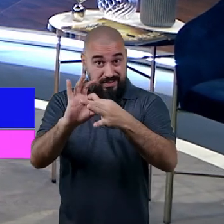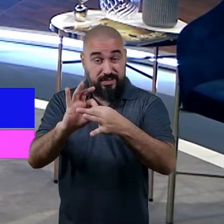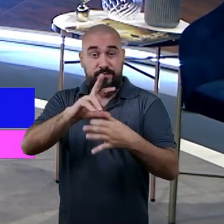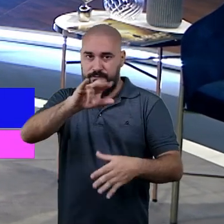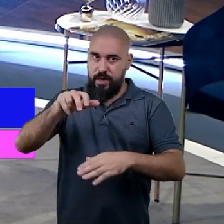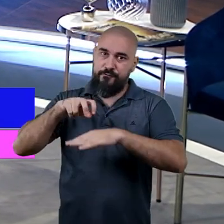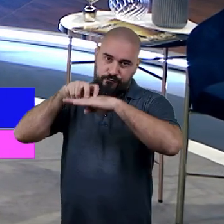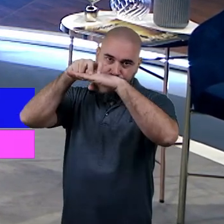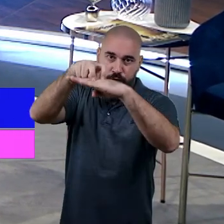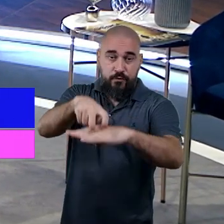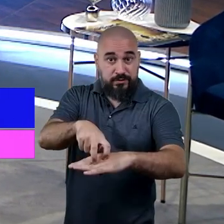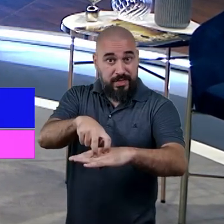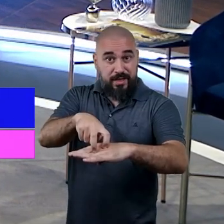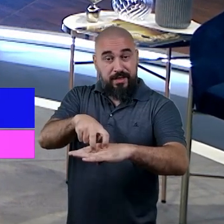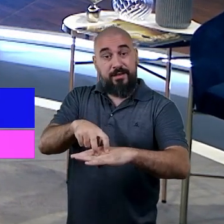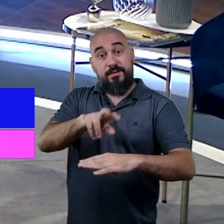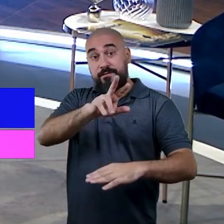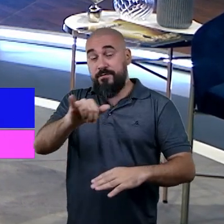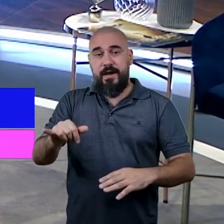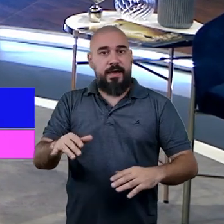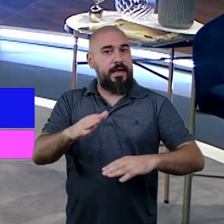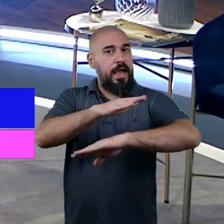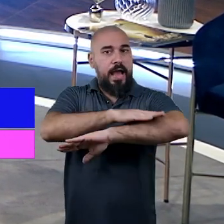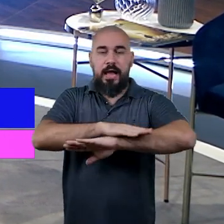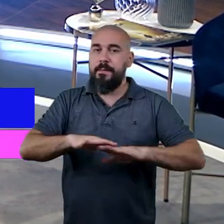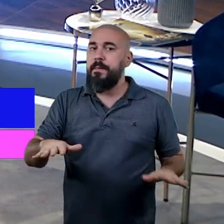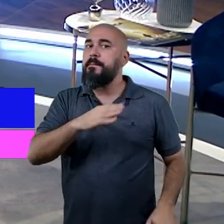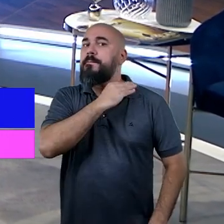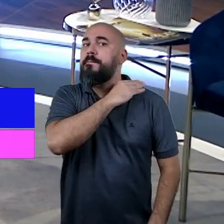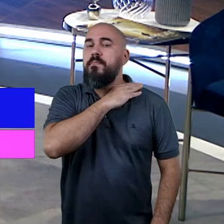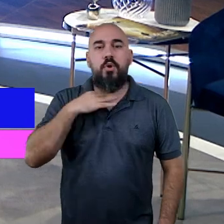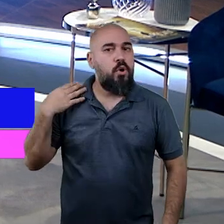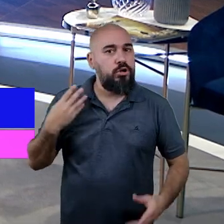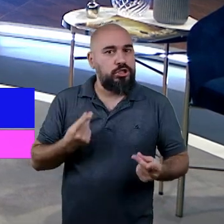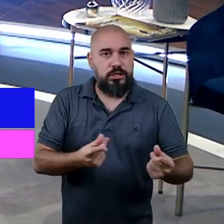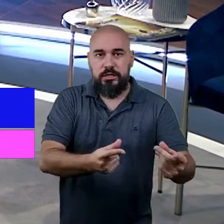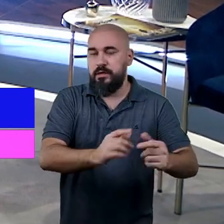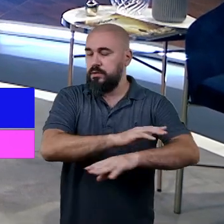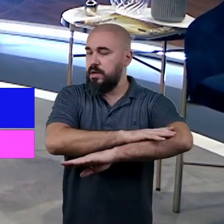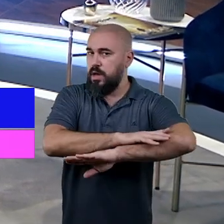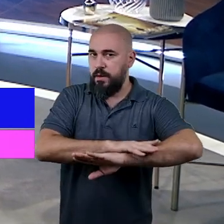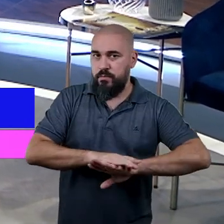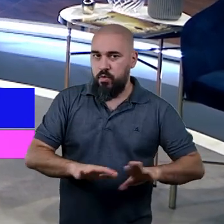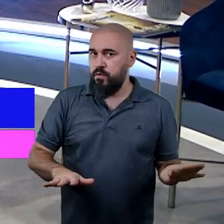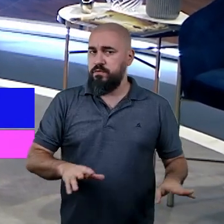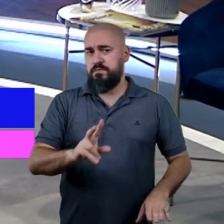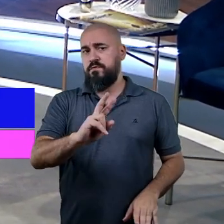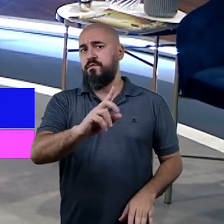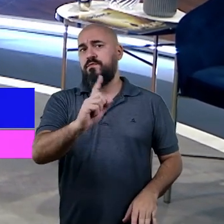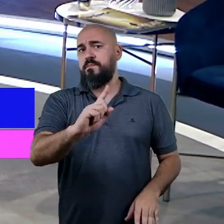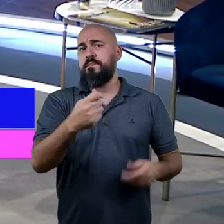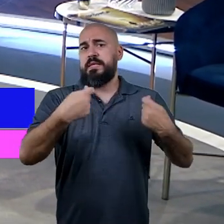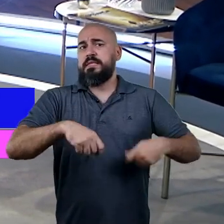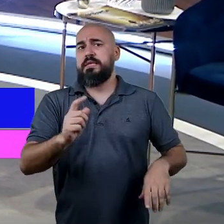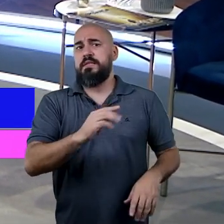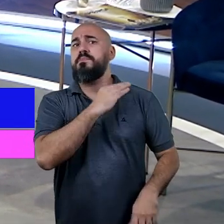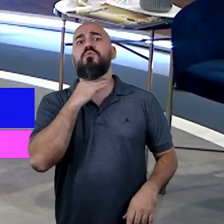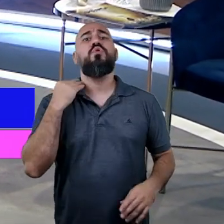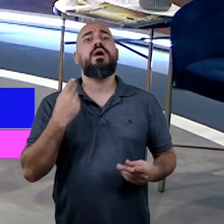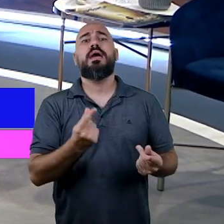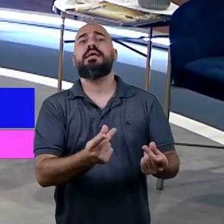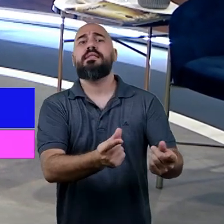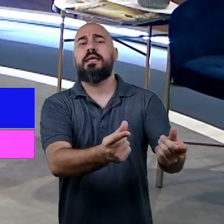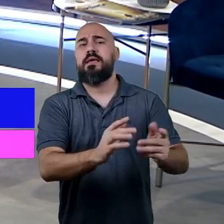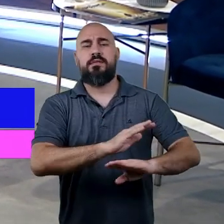regressar e vai voltar. Ele vai nos livrar do precipício. Ele vai nos tirar da morte. Você não tem que passar por essa morte. Entendeu?